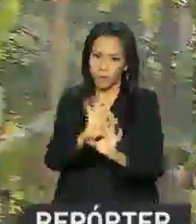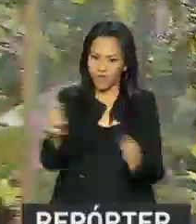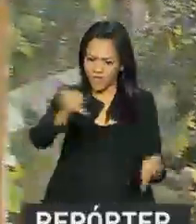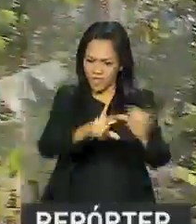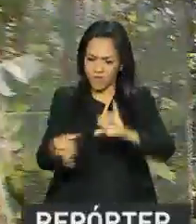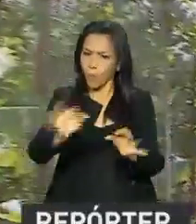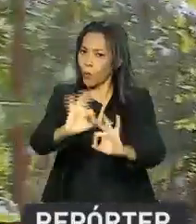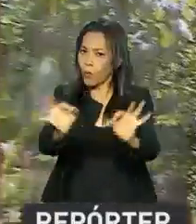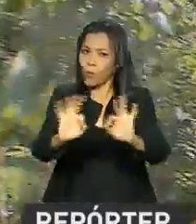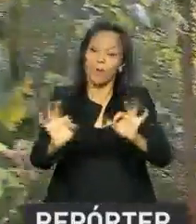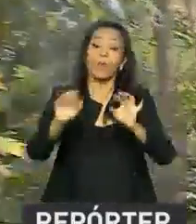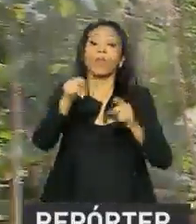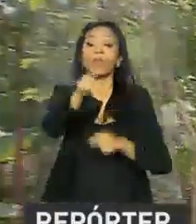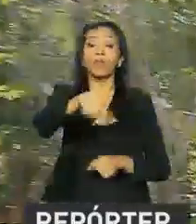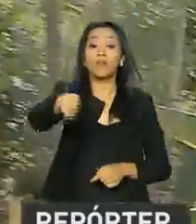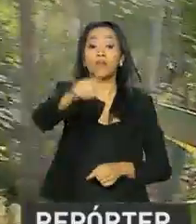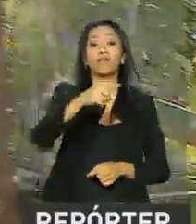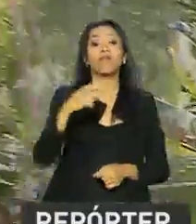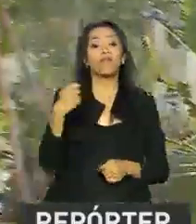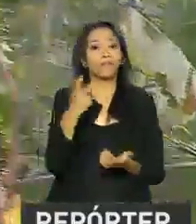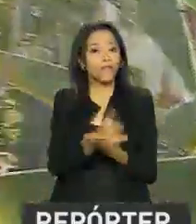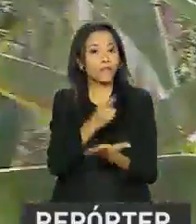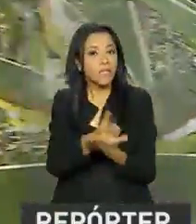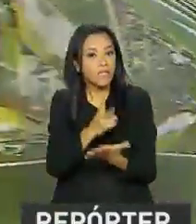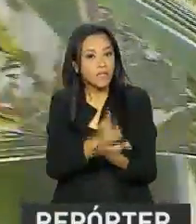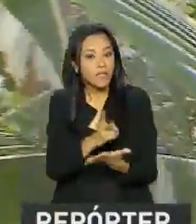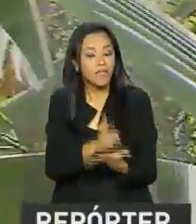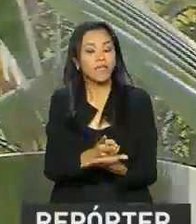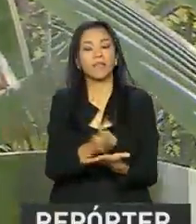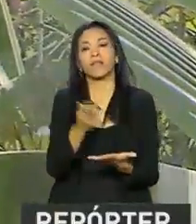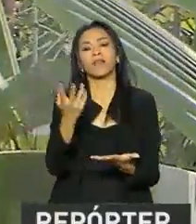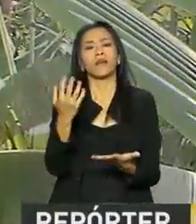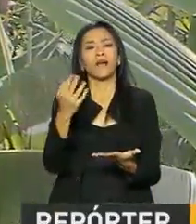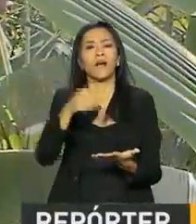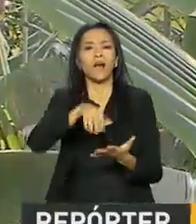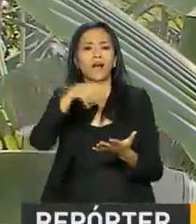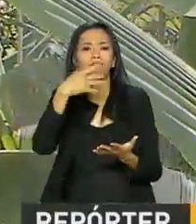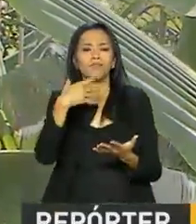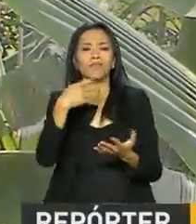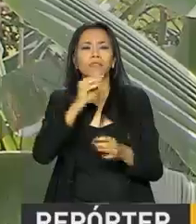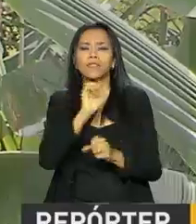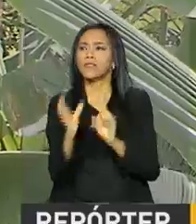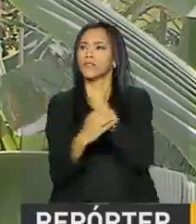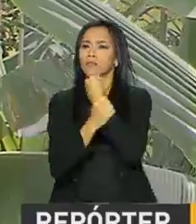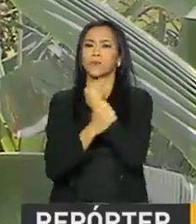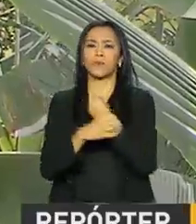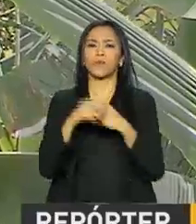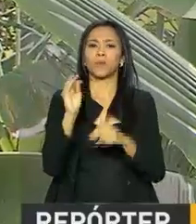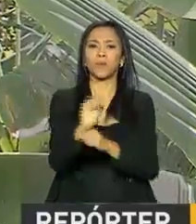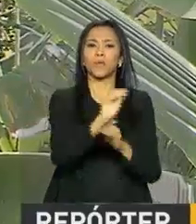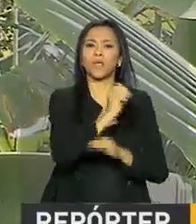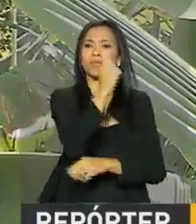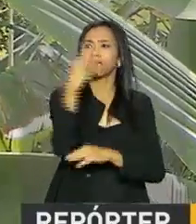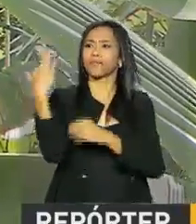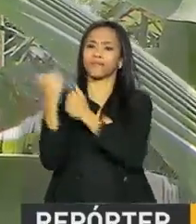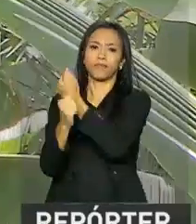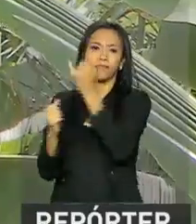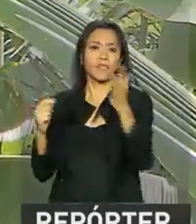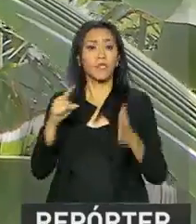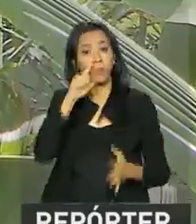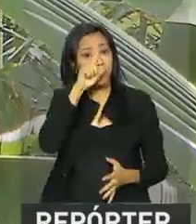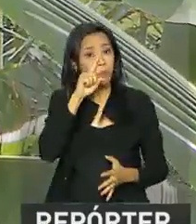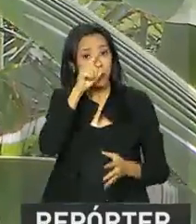deve ser feita de forma que conserve os recursos naturais Garanta a biodiversidade e não tenha impactos